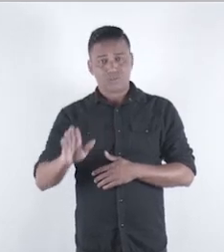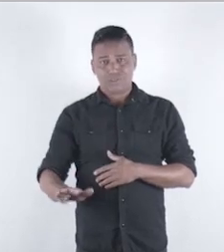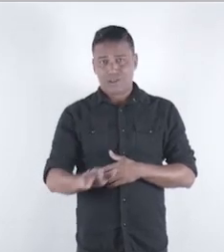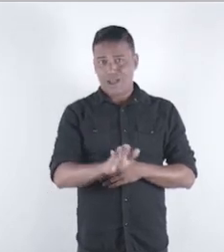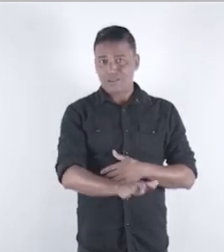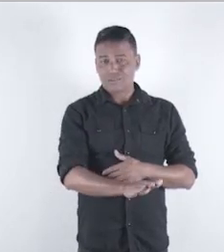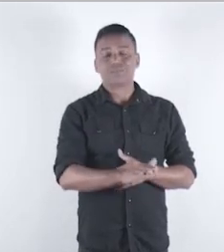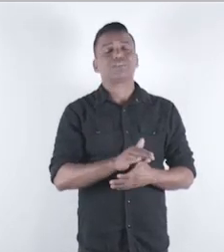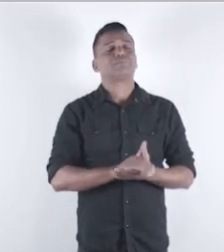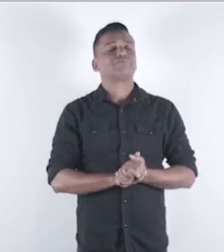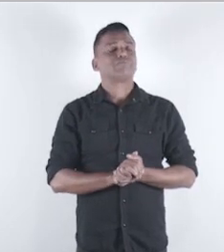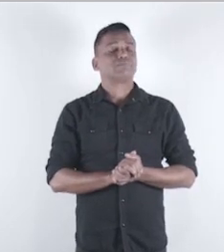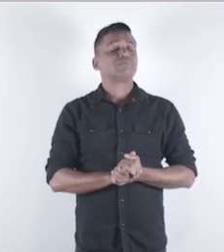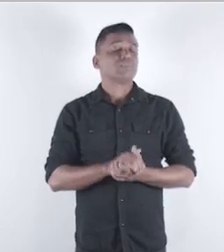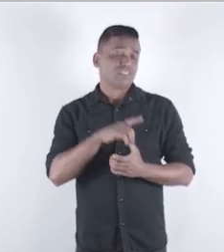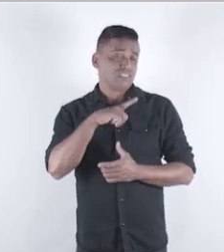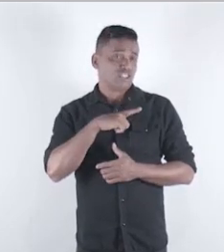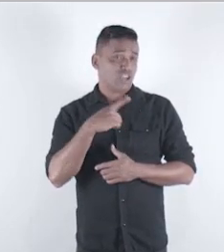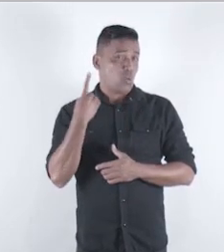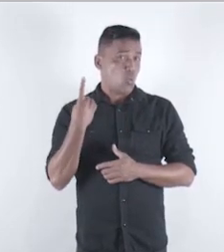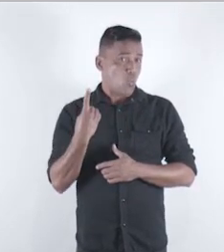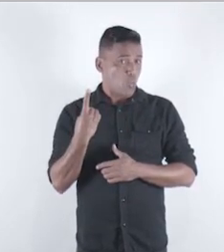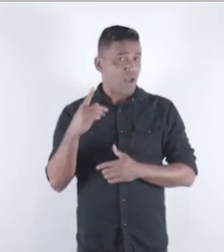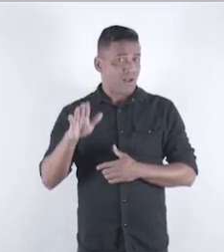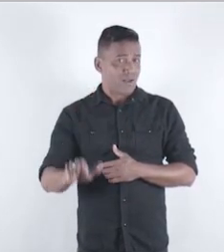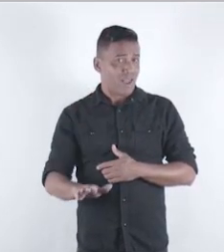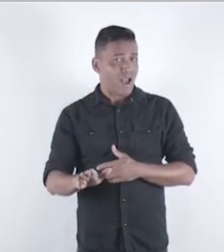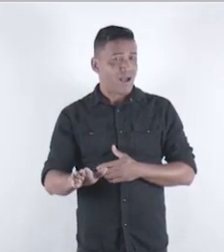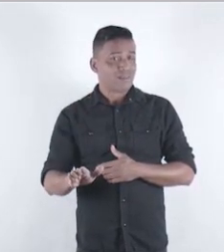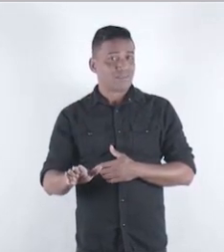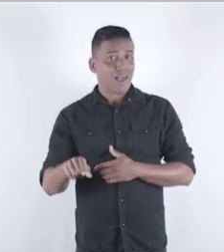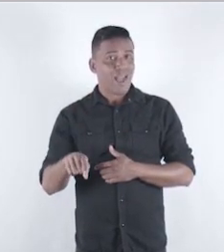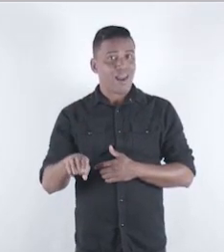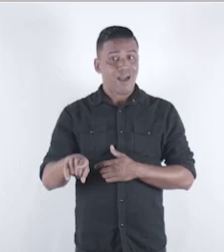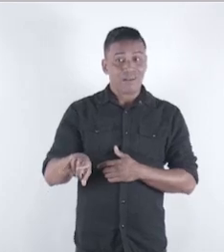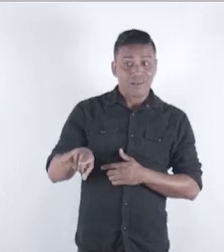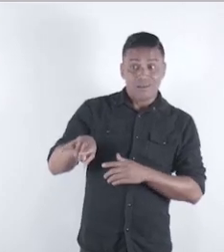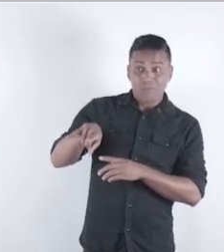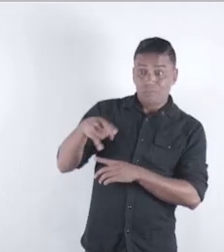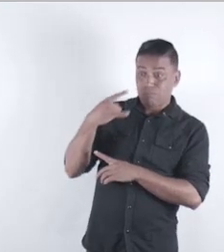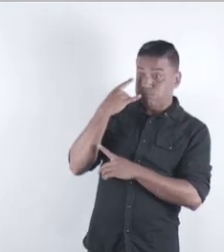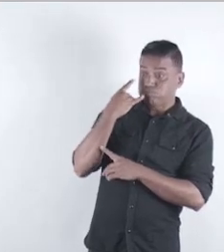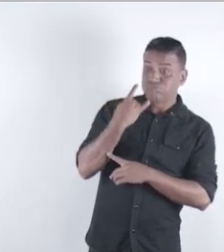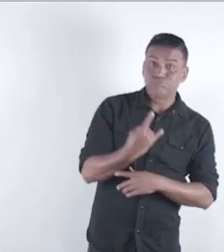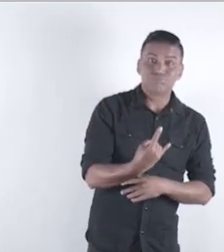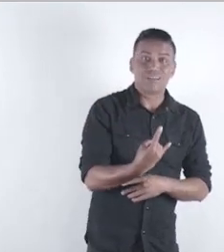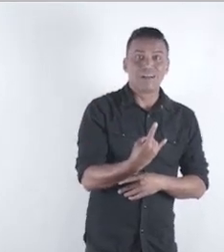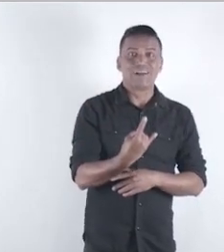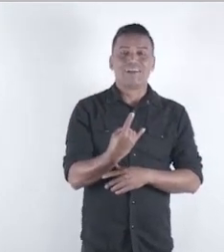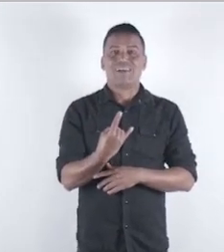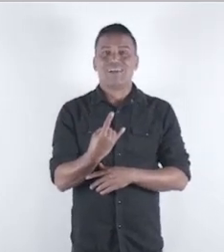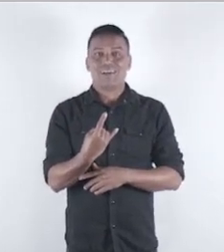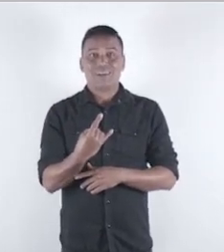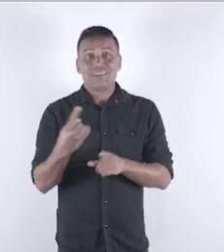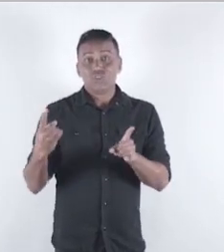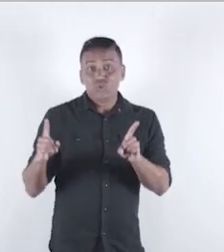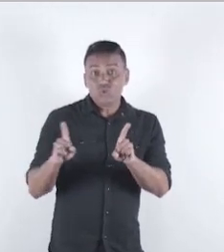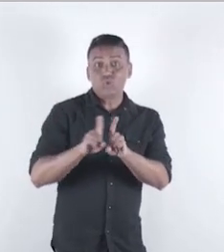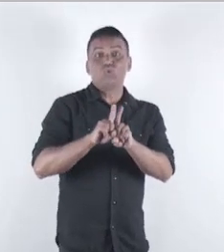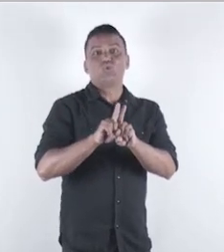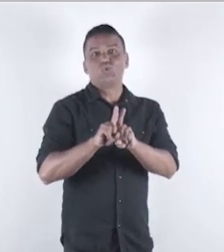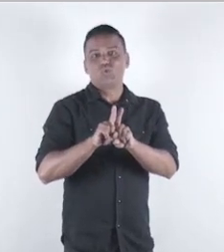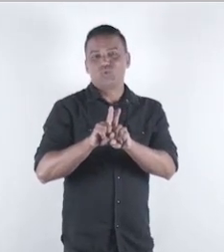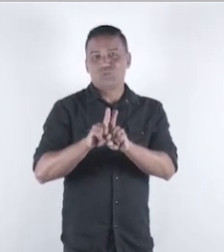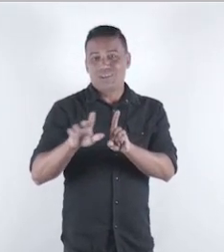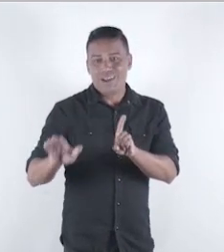que uma era muito atraída pela segunda, ela tinha uma grande admiração e desejo de estar próxima